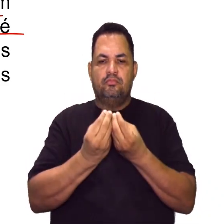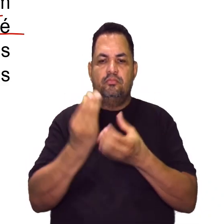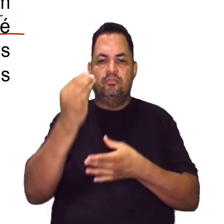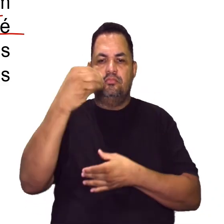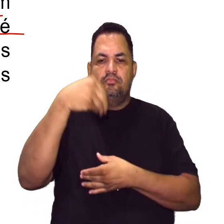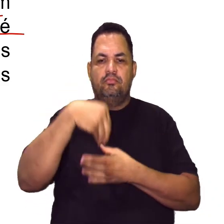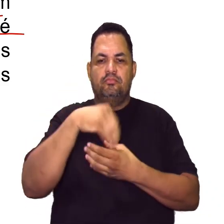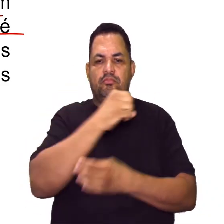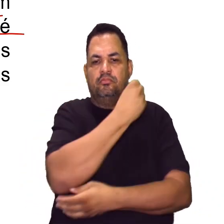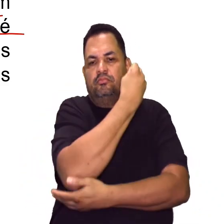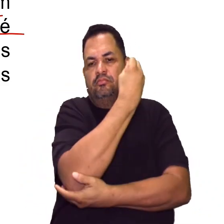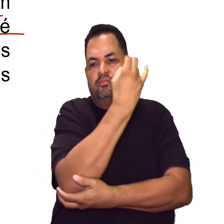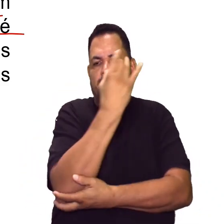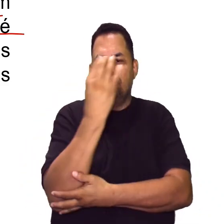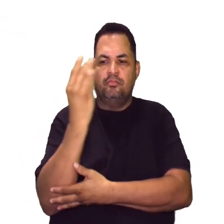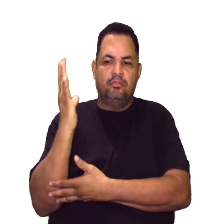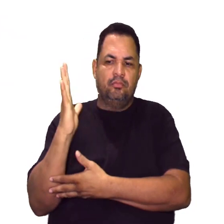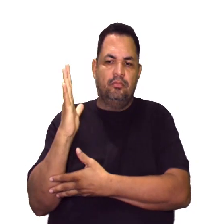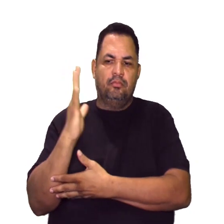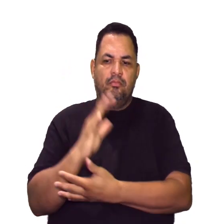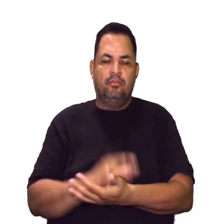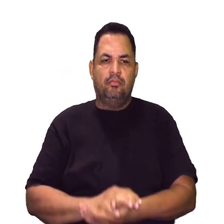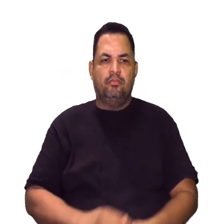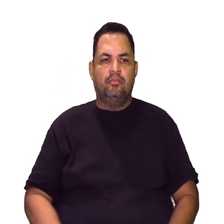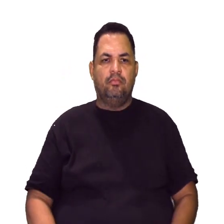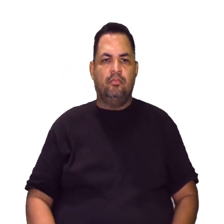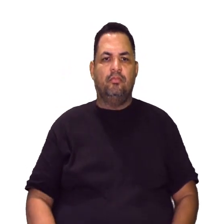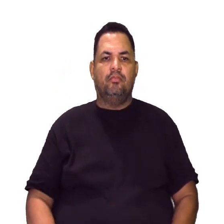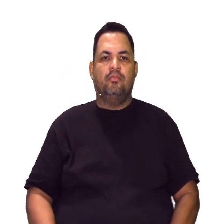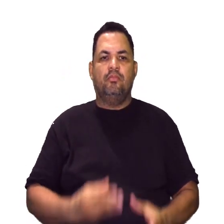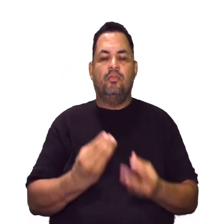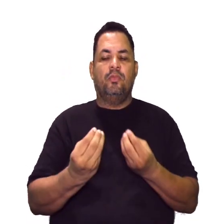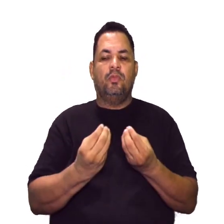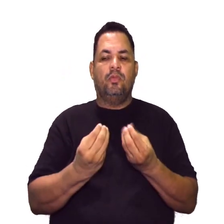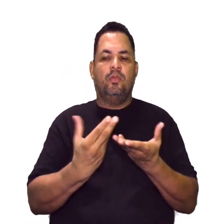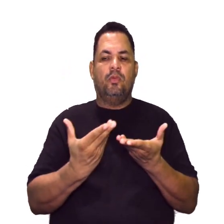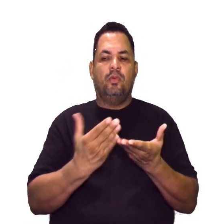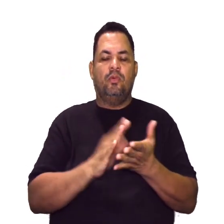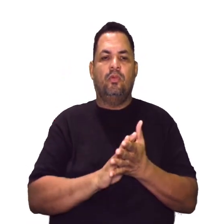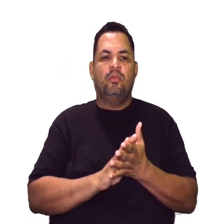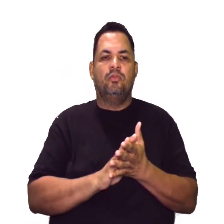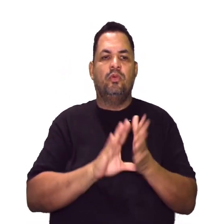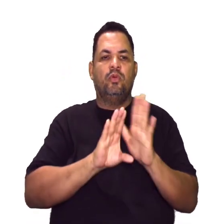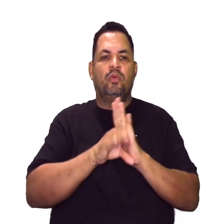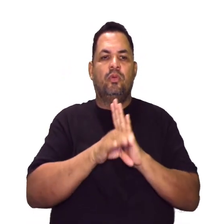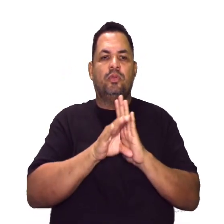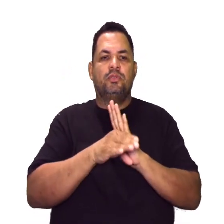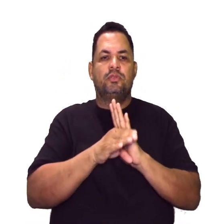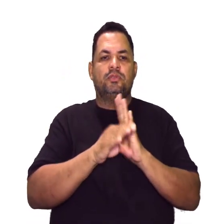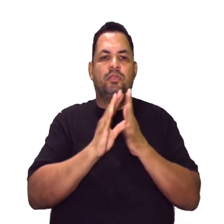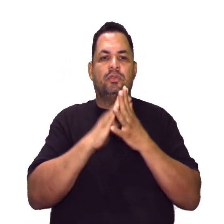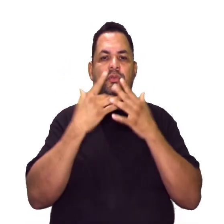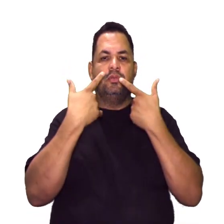natureza. Logo, como definição linguística,